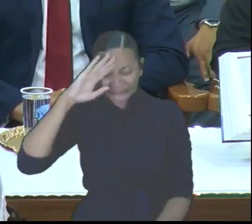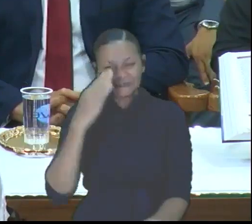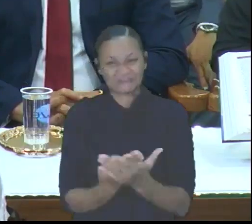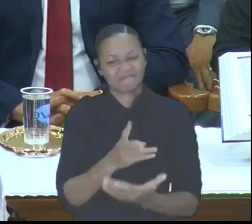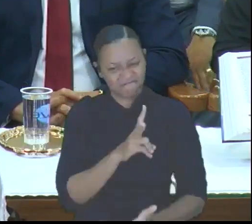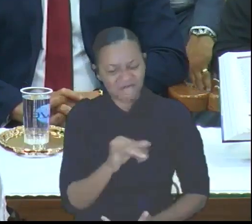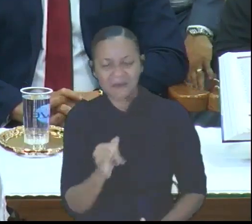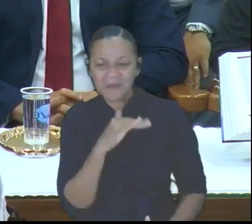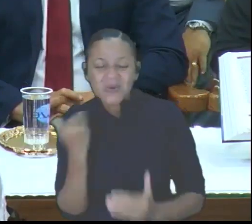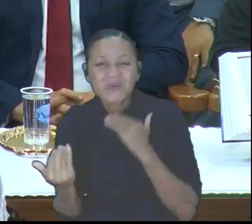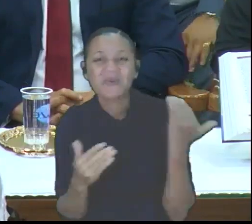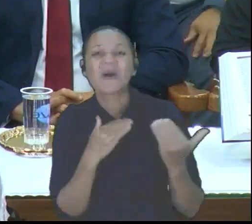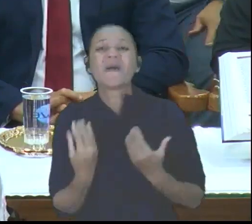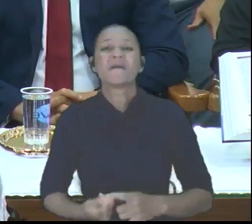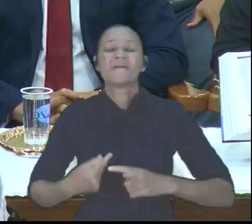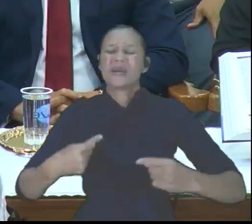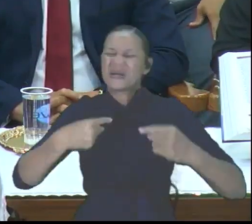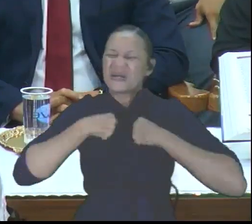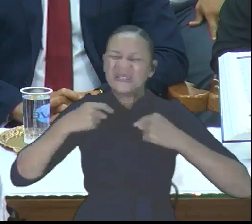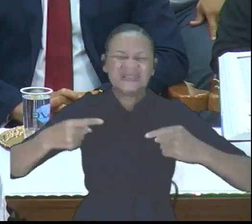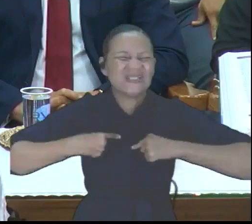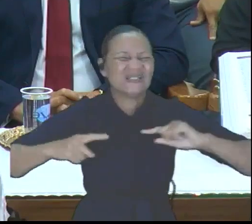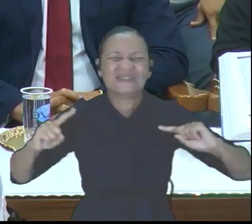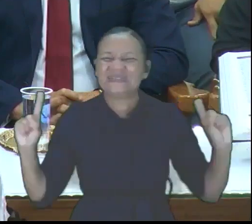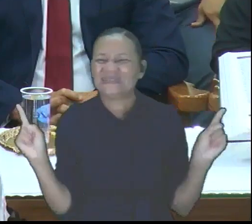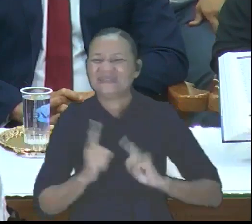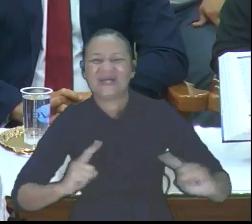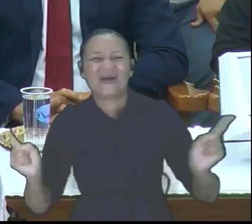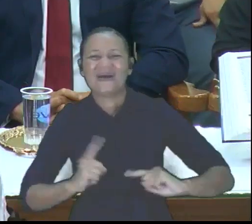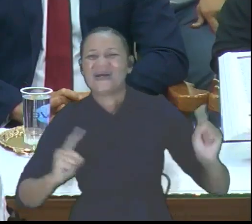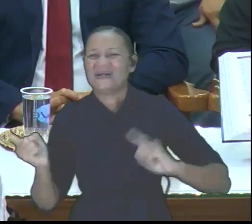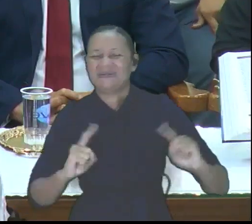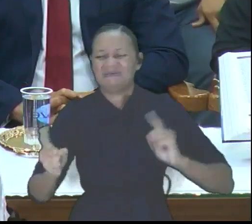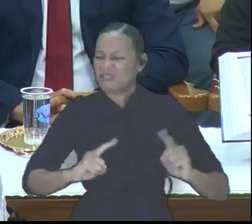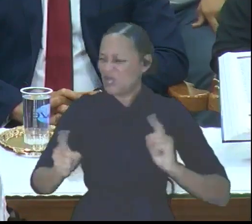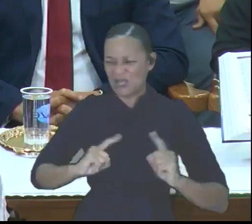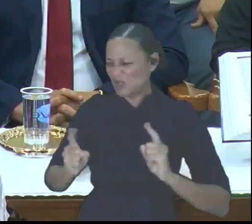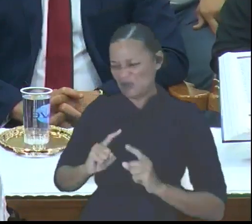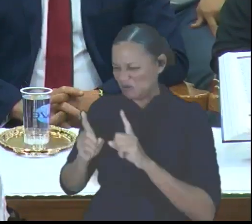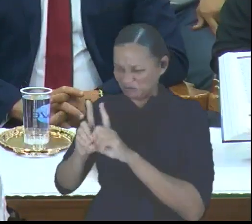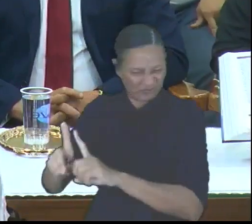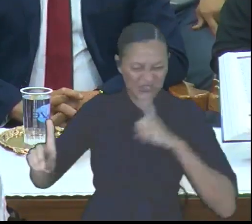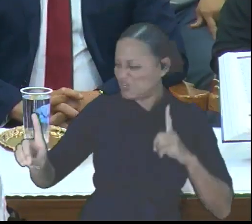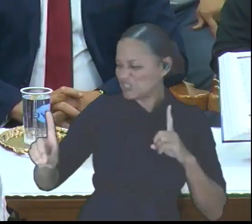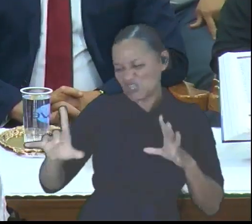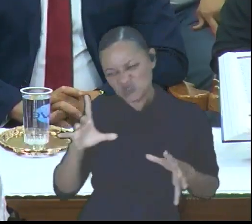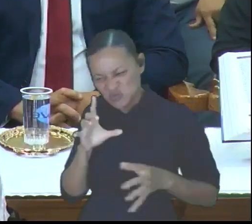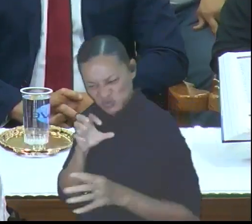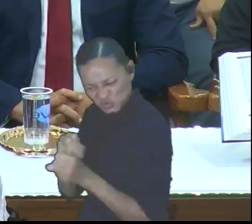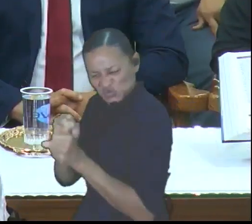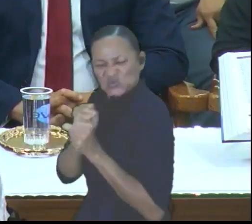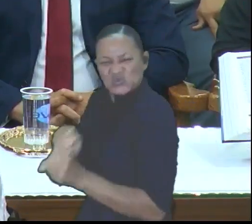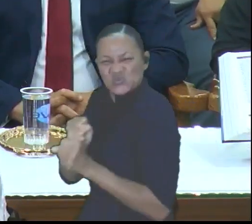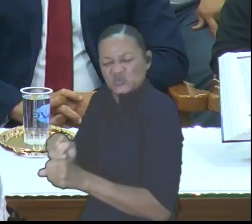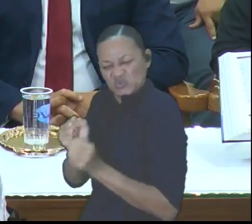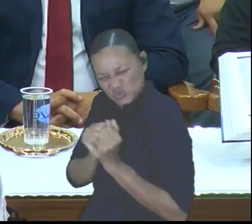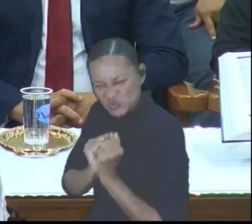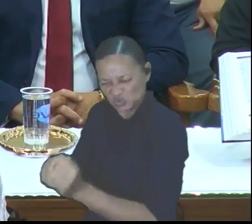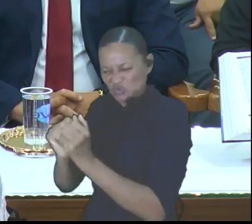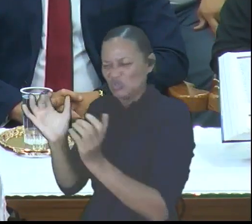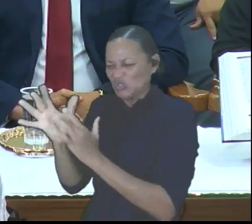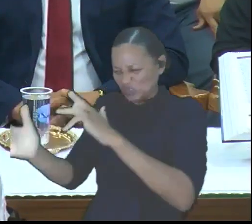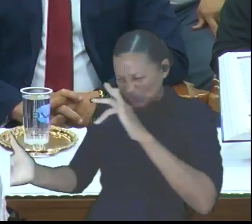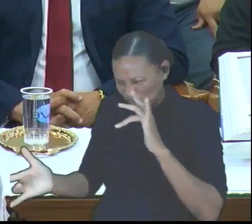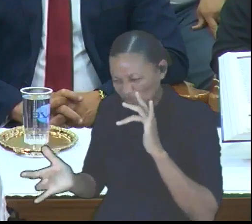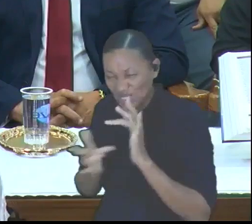que nós vamos morrer. Mas eu não largarei o mestre. Eu não deixarei ele ir